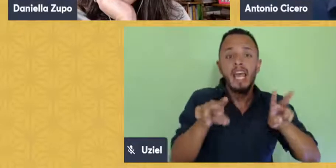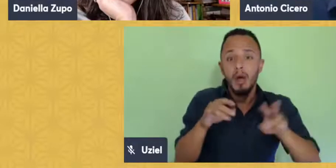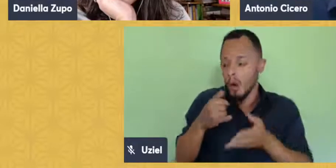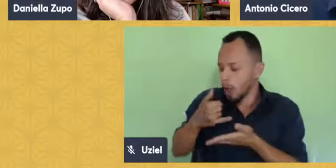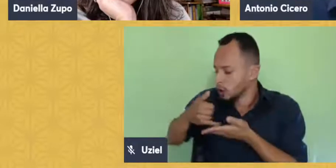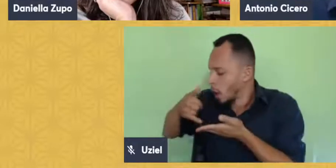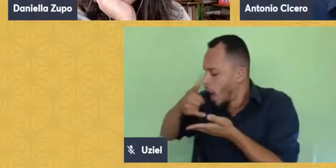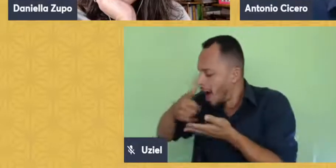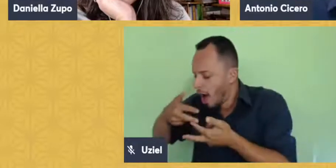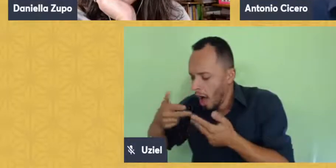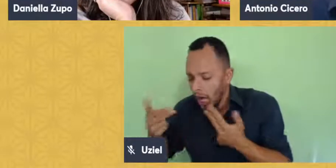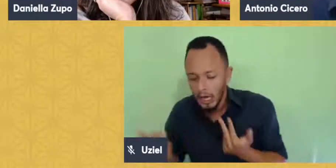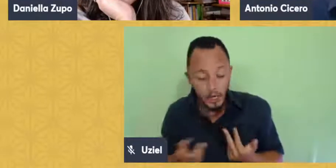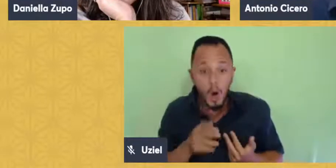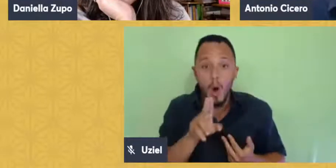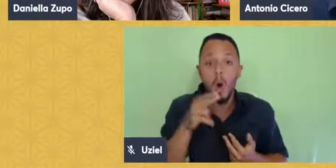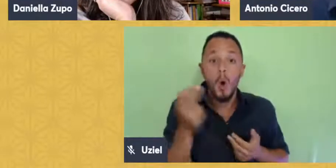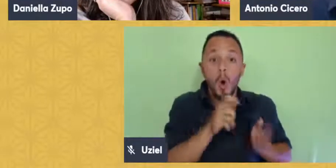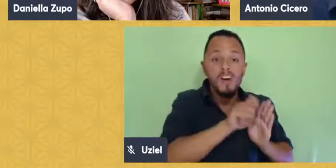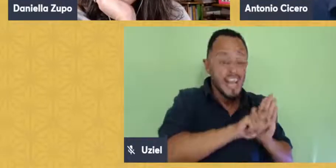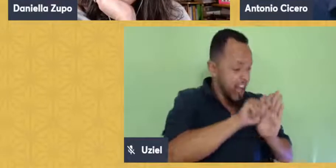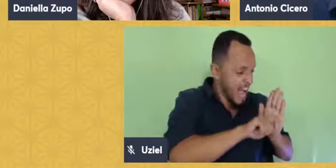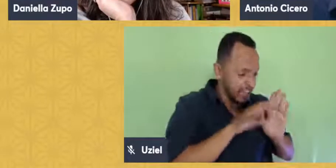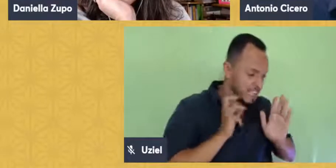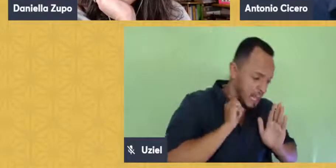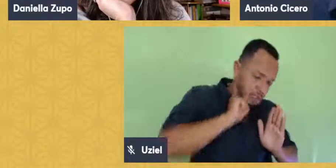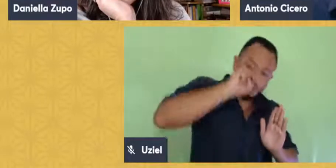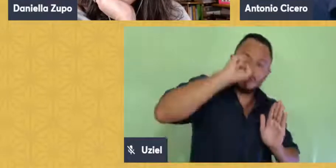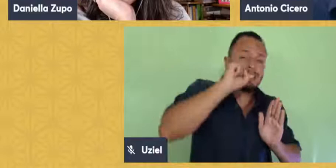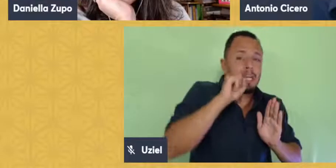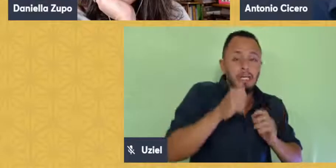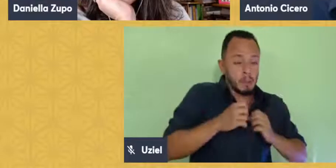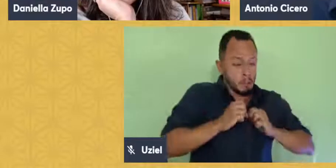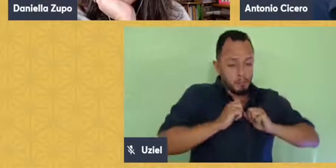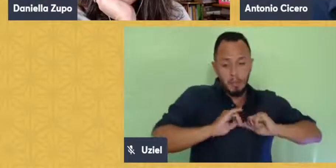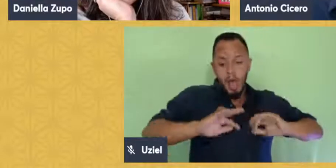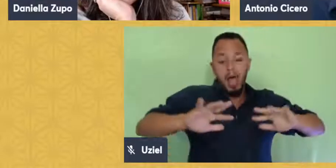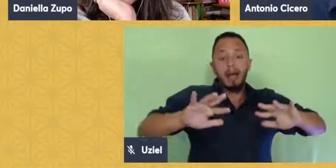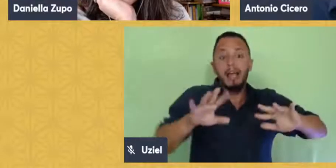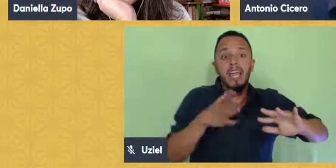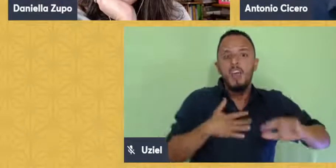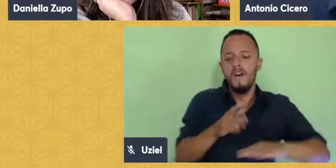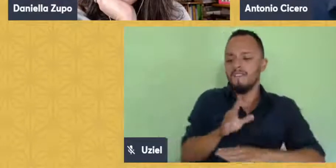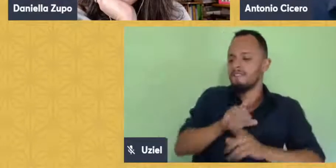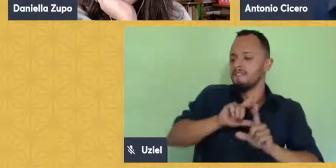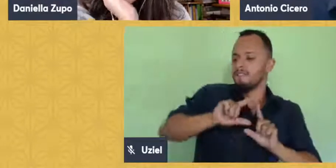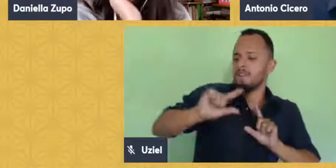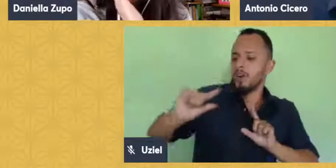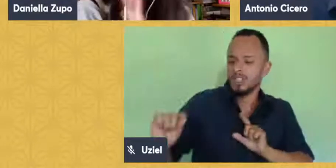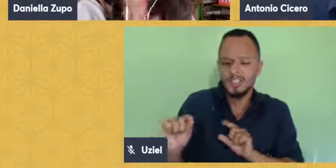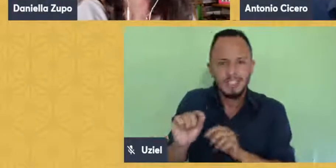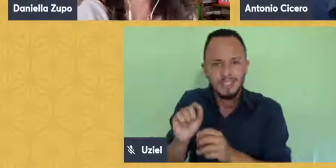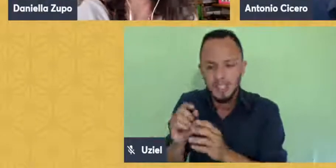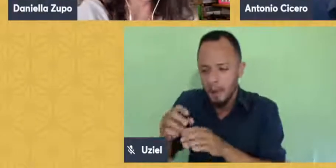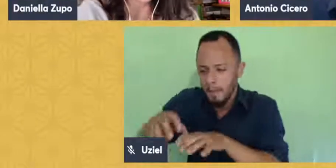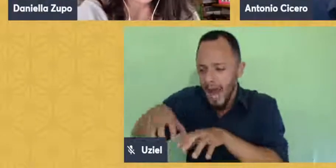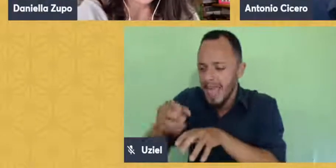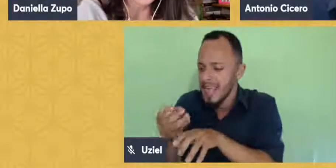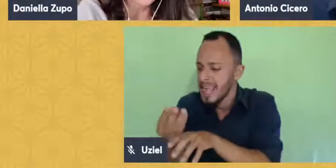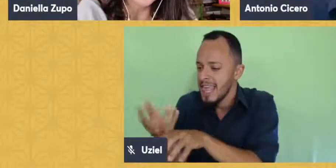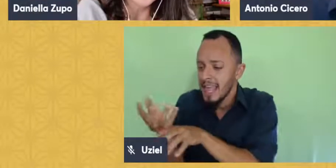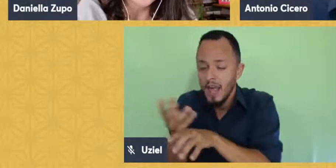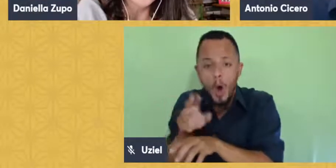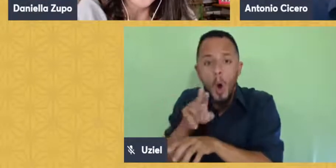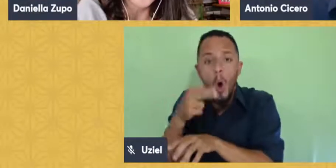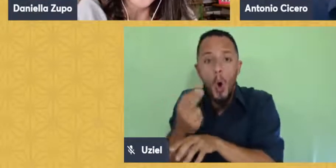entorpecentes ou cartas de suicida. Não fugirei para as ilhas, nem serei raptado por